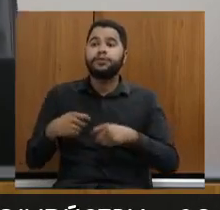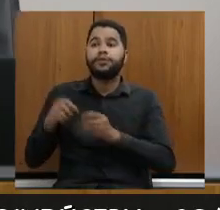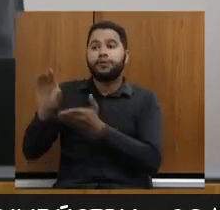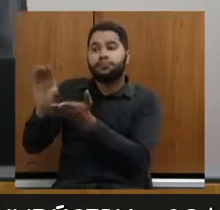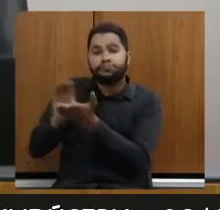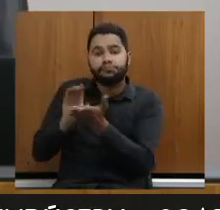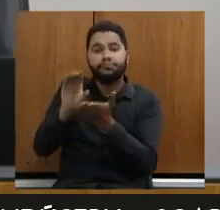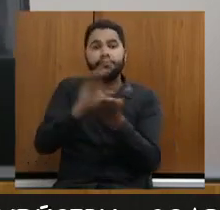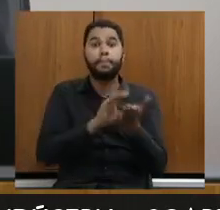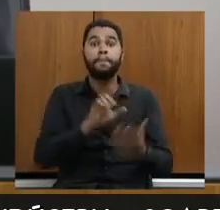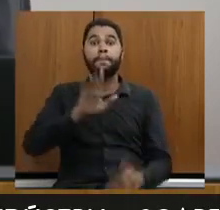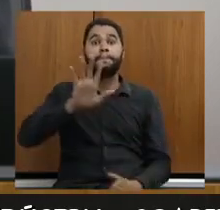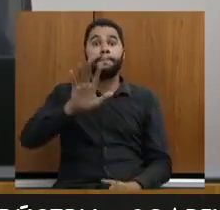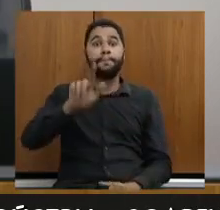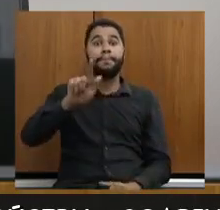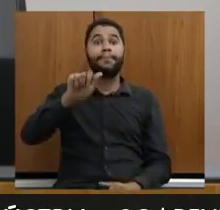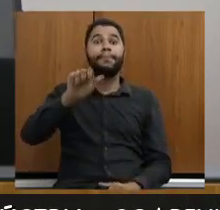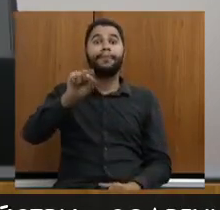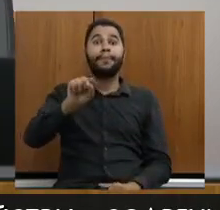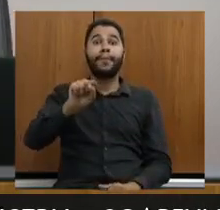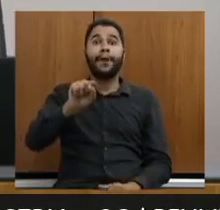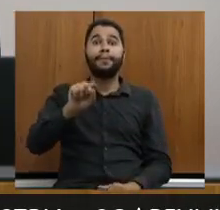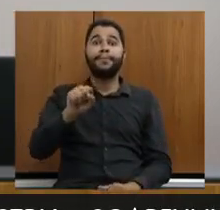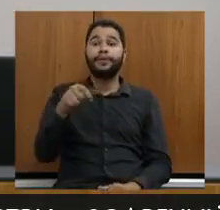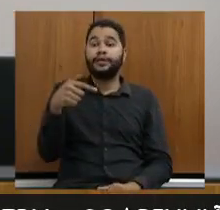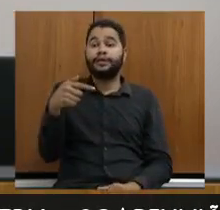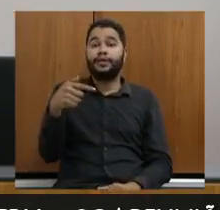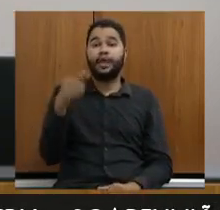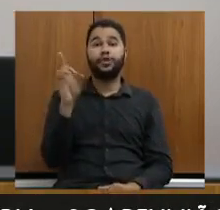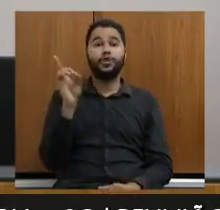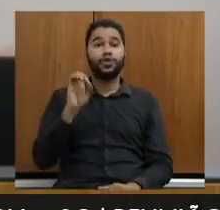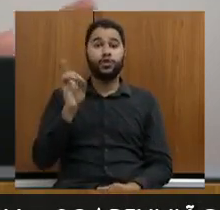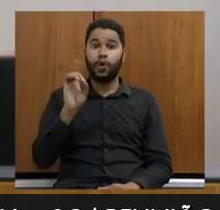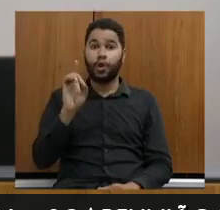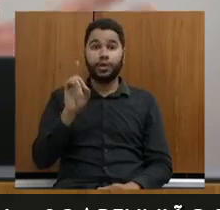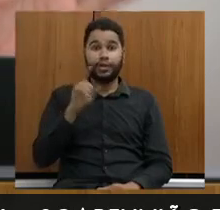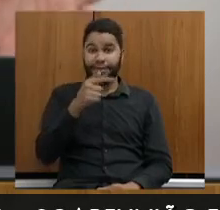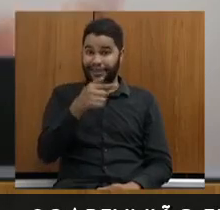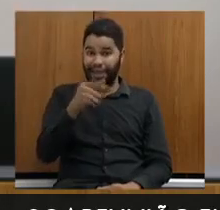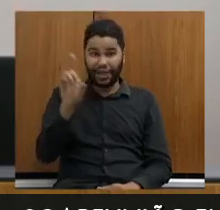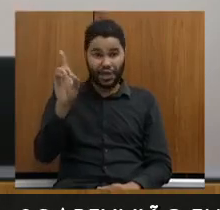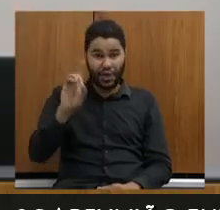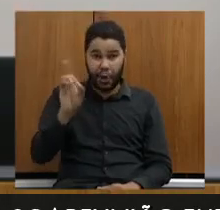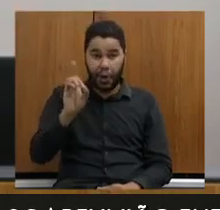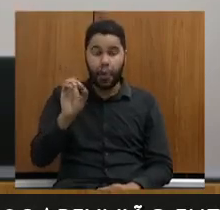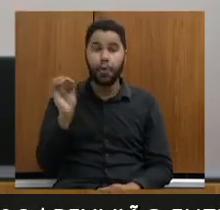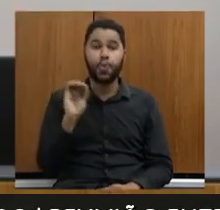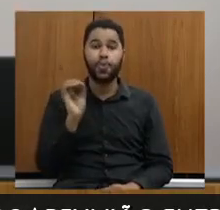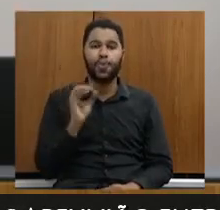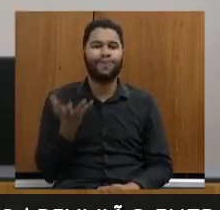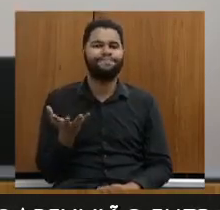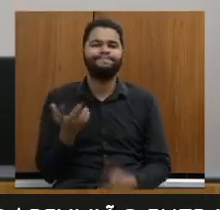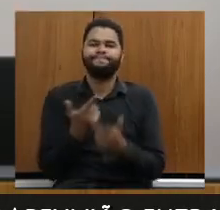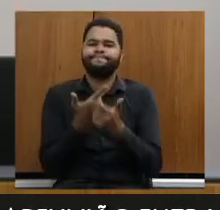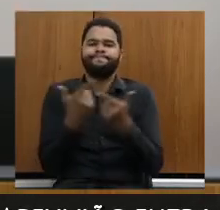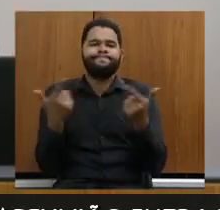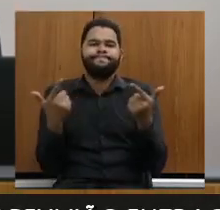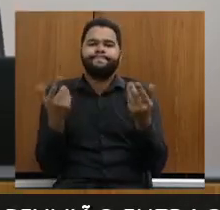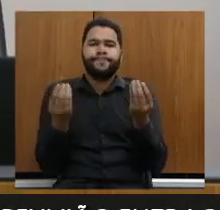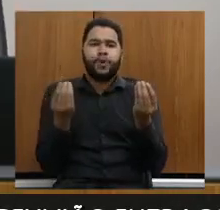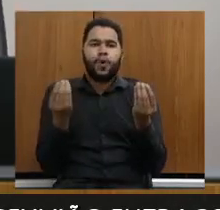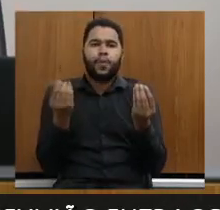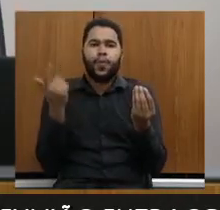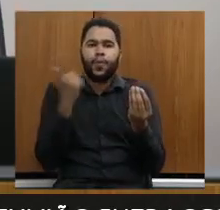investimento mas o gás precisa vir para sete dólares se não vier para $7 não tenho como